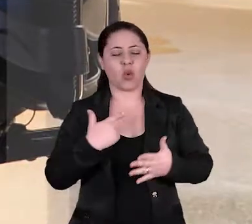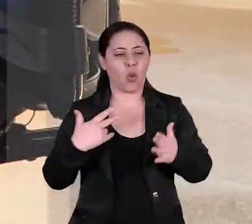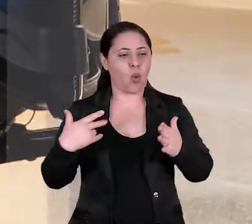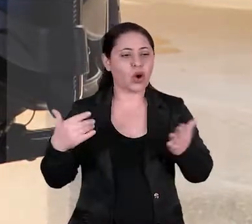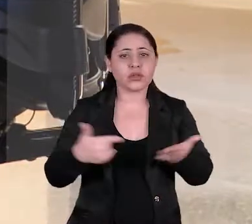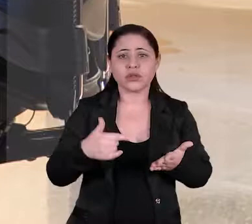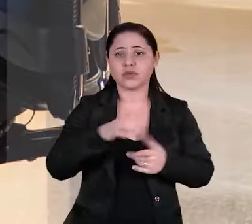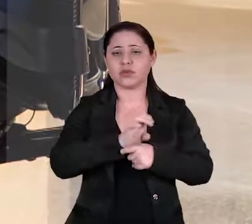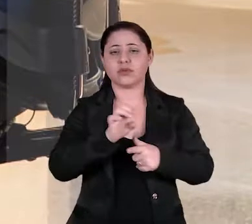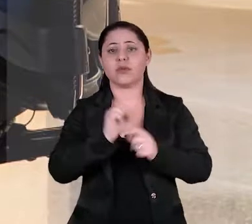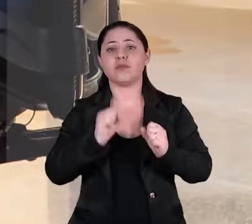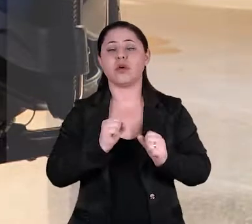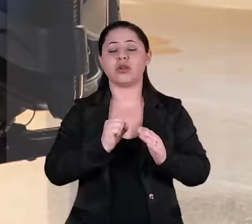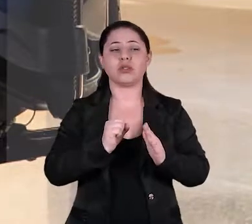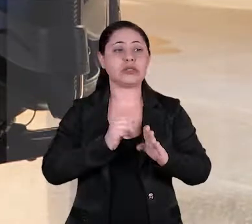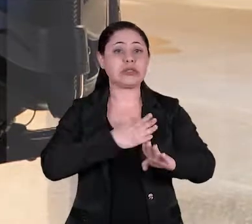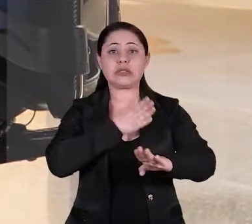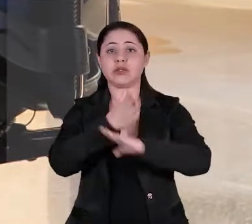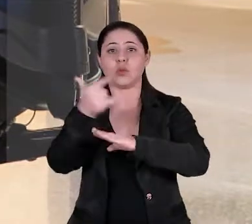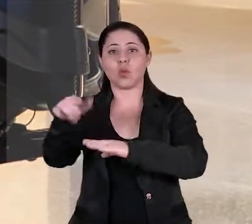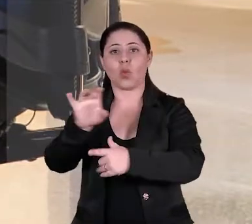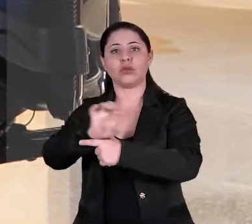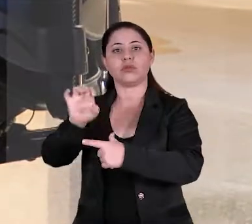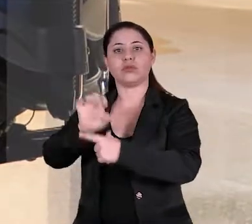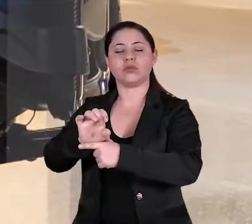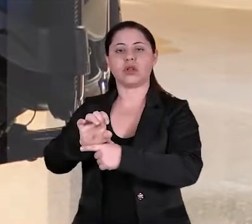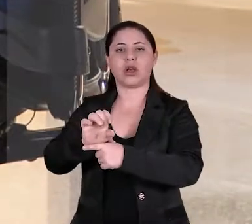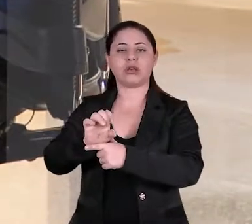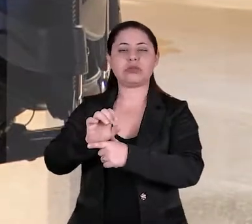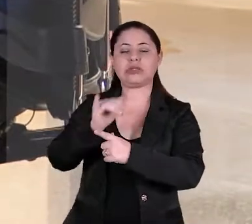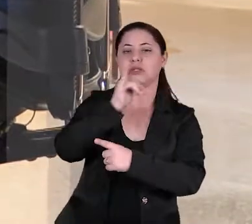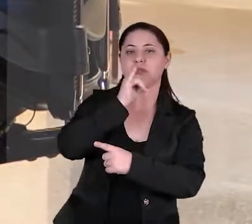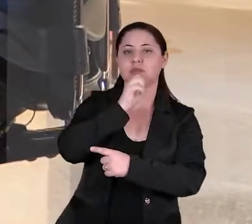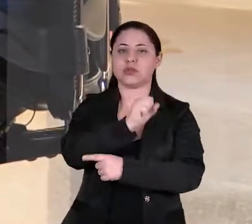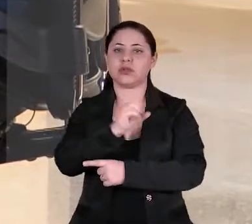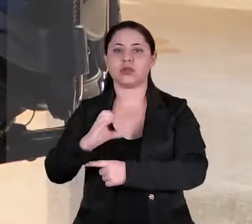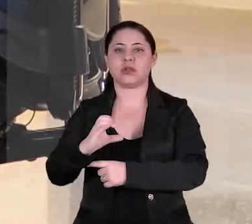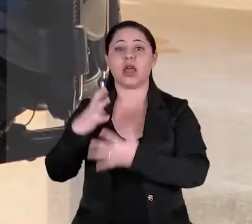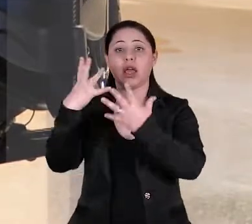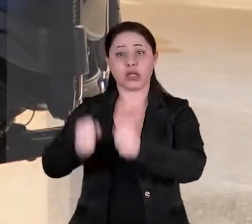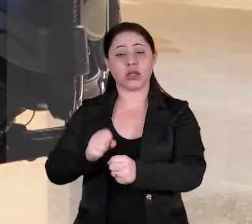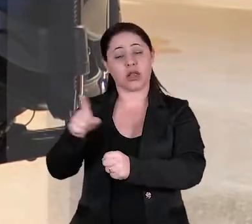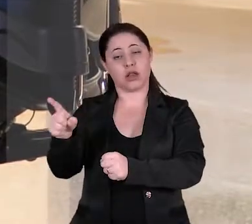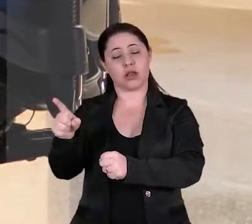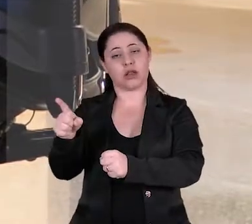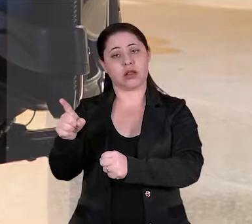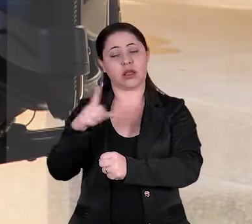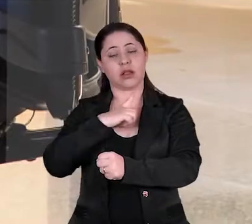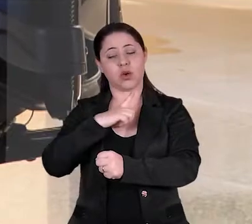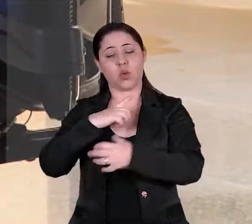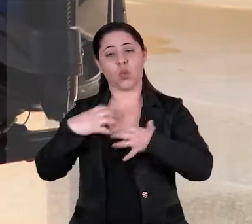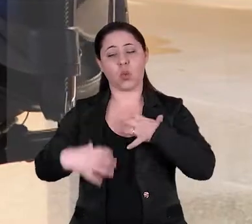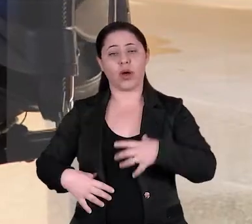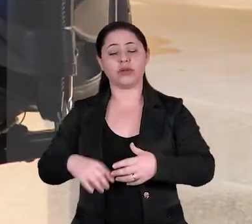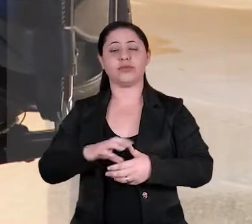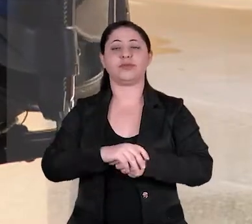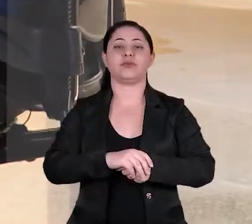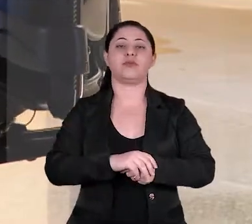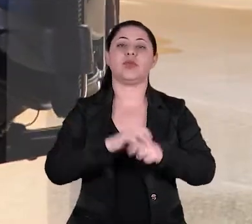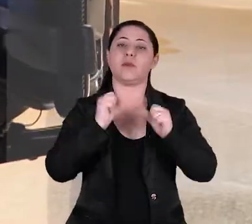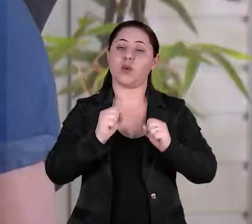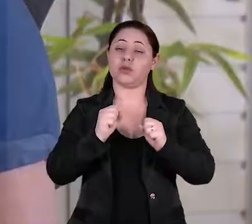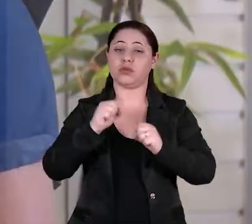né? Ela pode sair daqui e ir para um outro estado como Santa Catarina e receber esse órgão lá? E como que funciona?